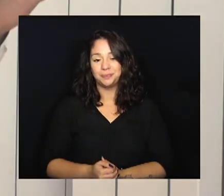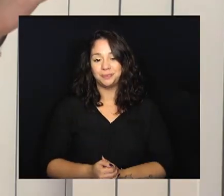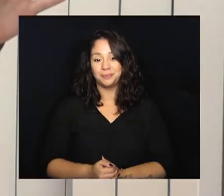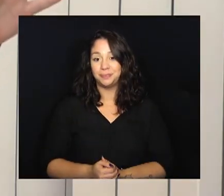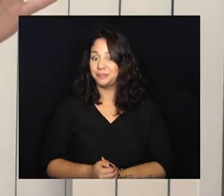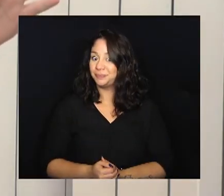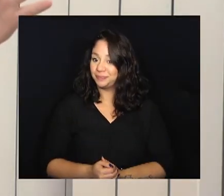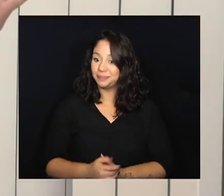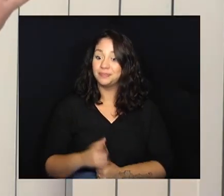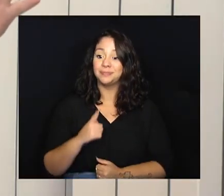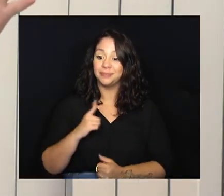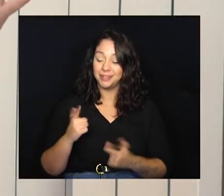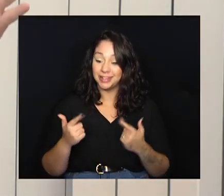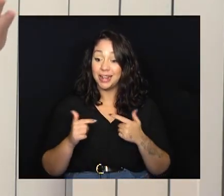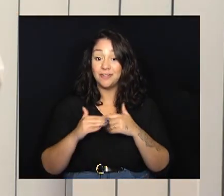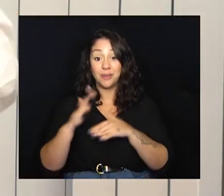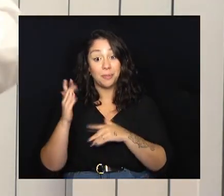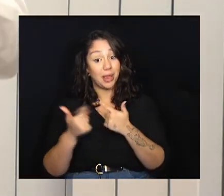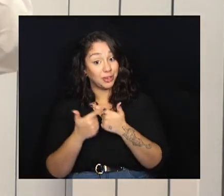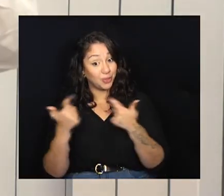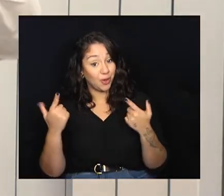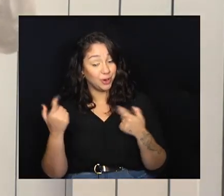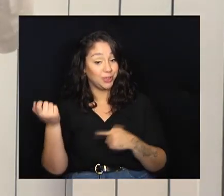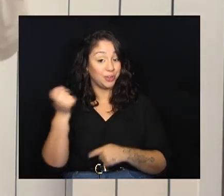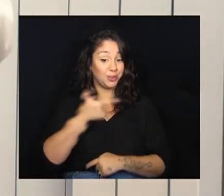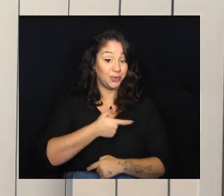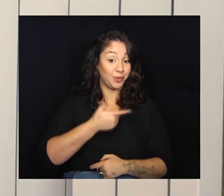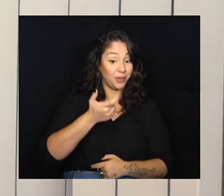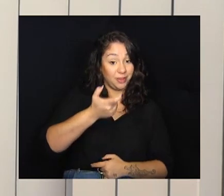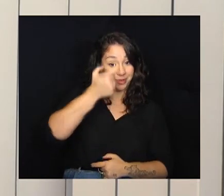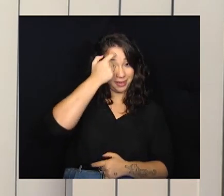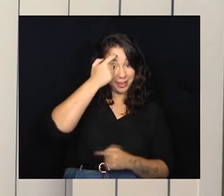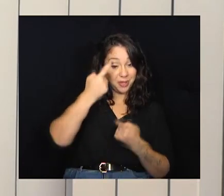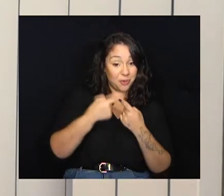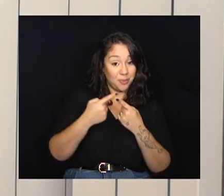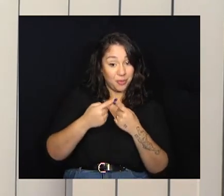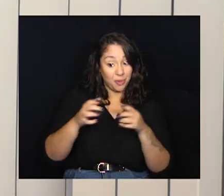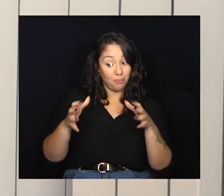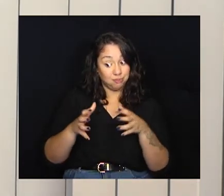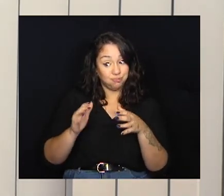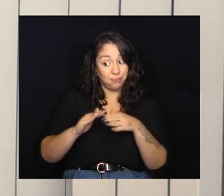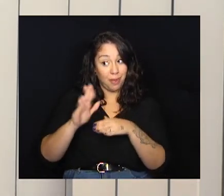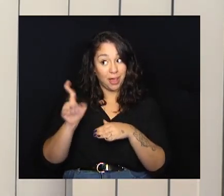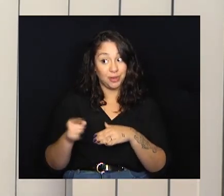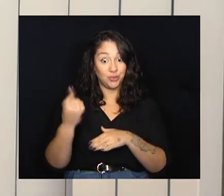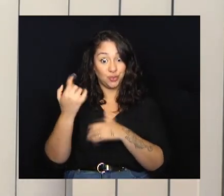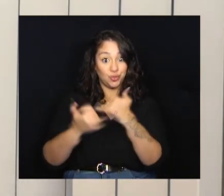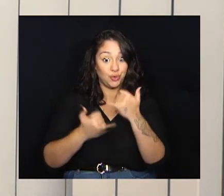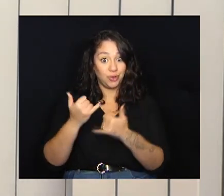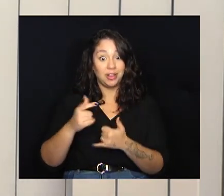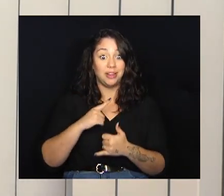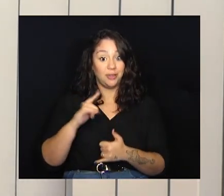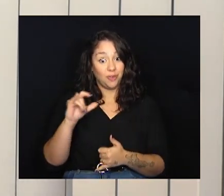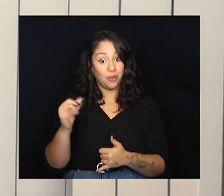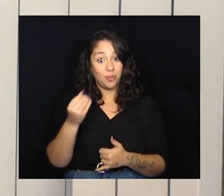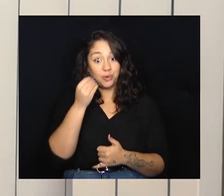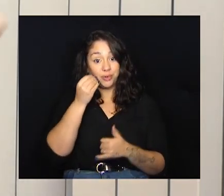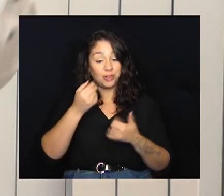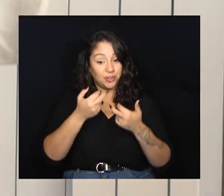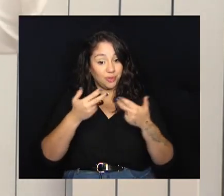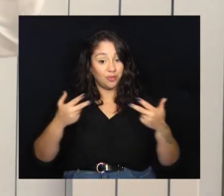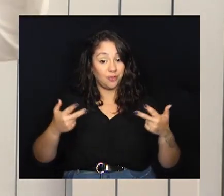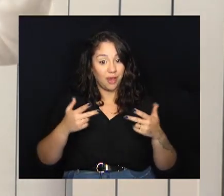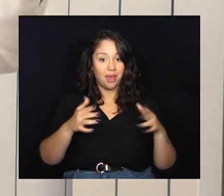teve mais sorte que juízo a Ponte Preta porque com um homem a mais você viu aí né Teve muitas oportunidades a equipe